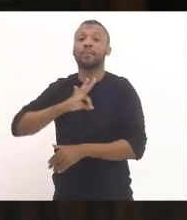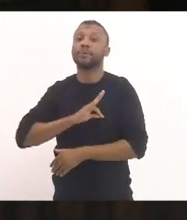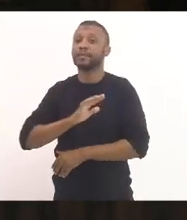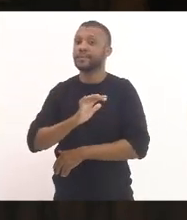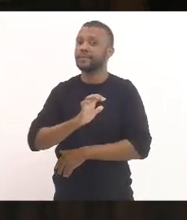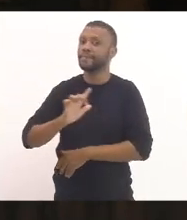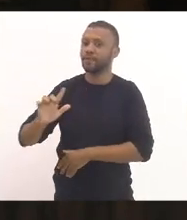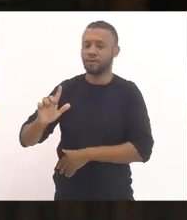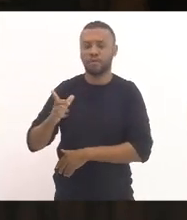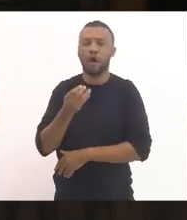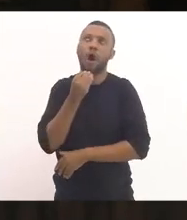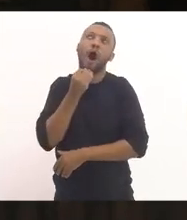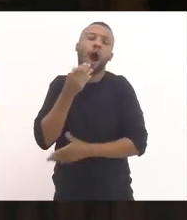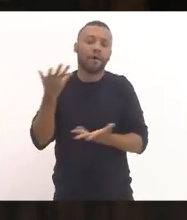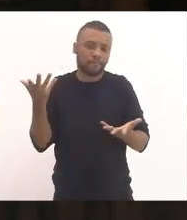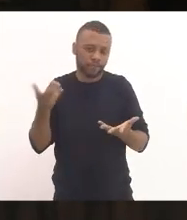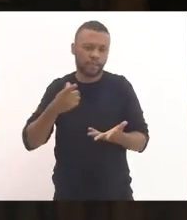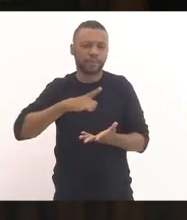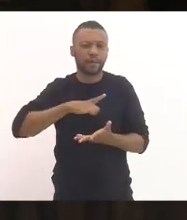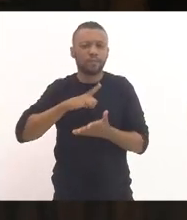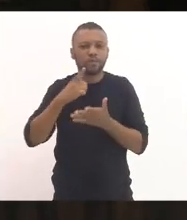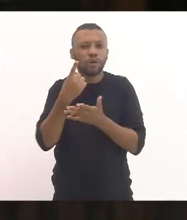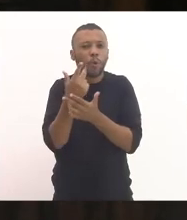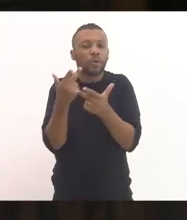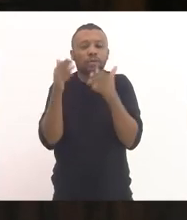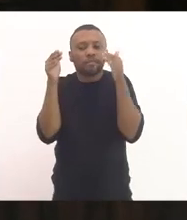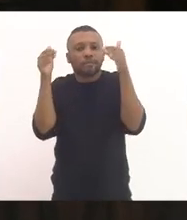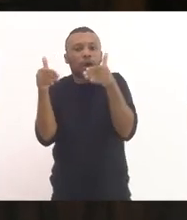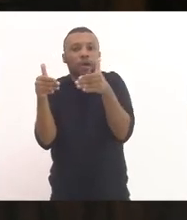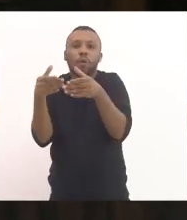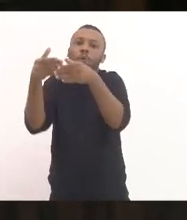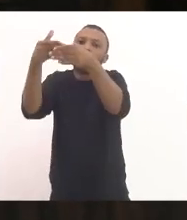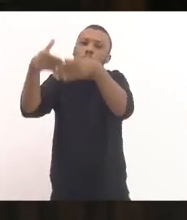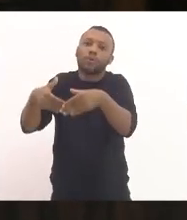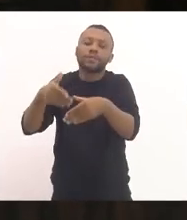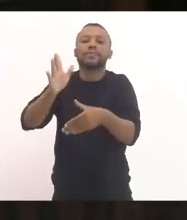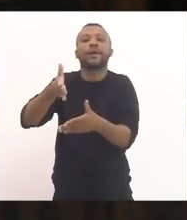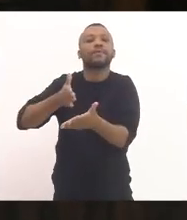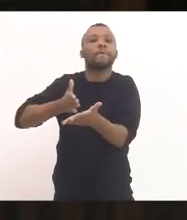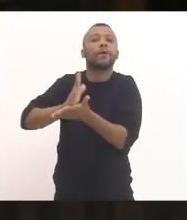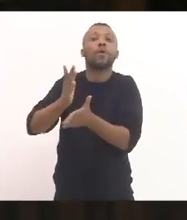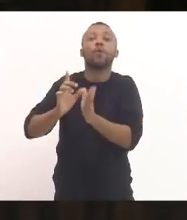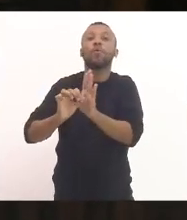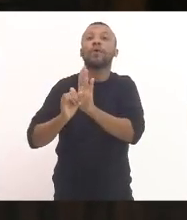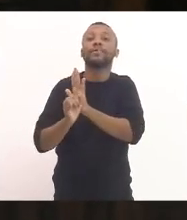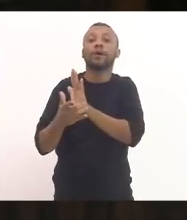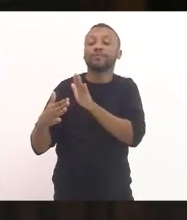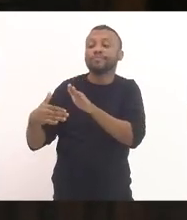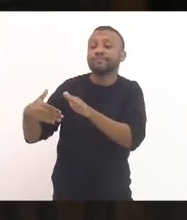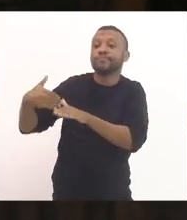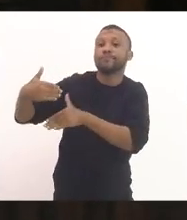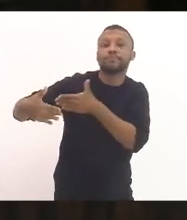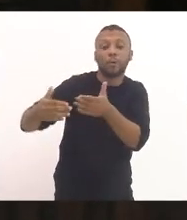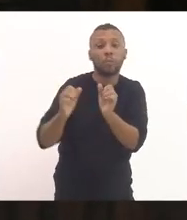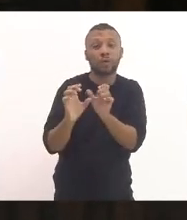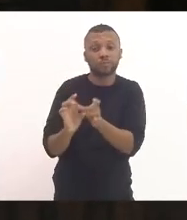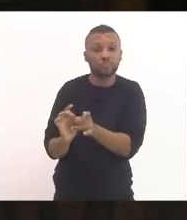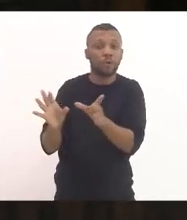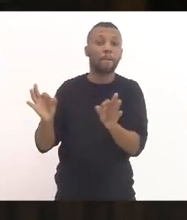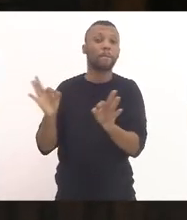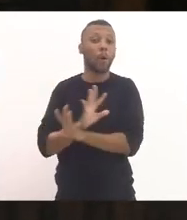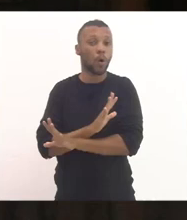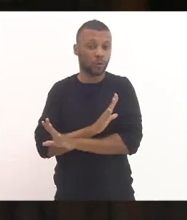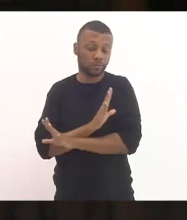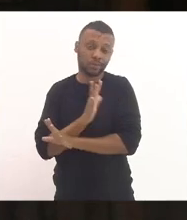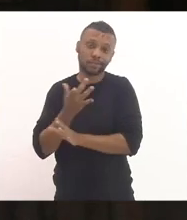civil vidente mente a gente chama questão pontual ali que era o concurso que já tinha no edital em andamento é ter uma autorização pronta